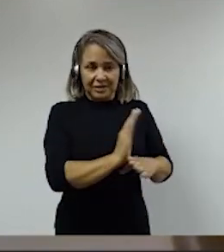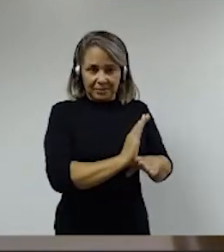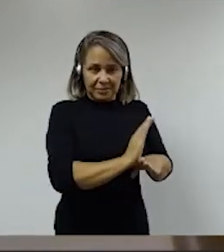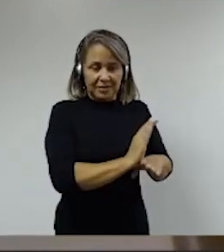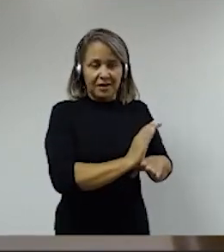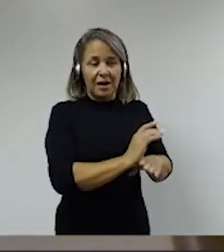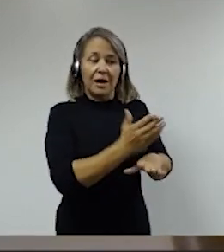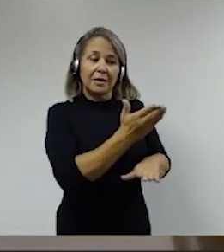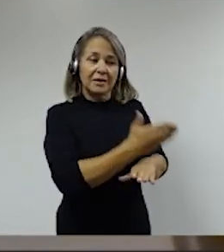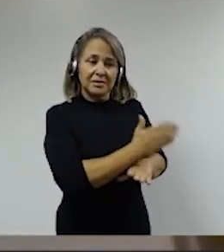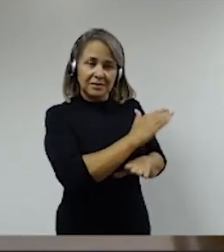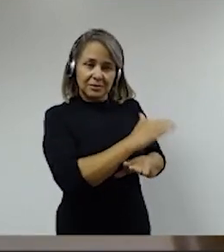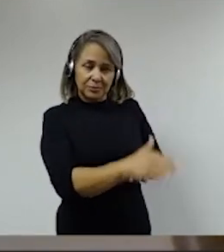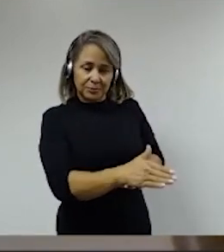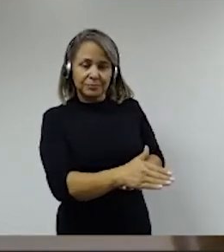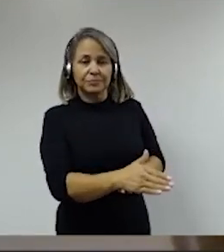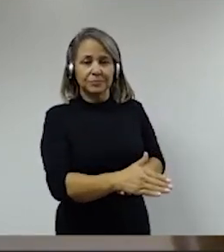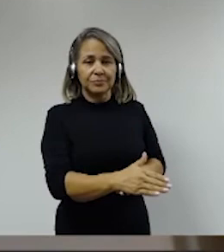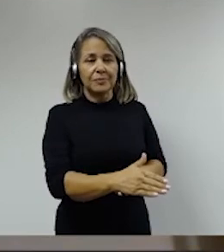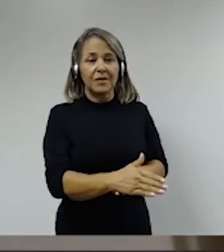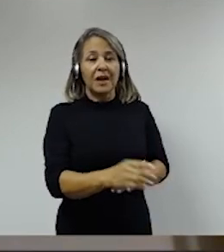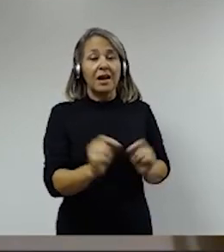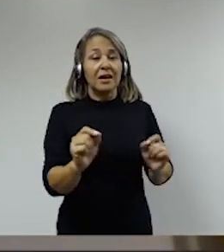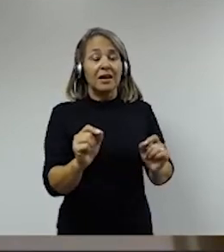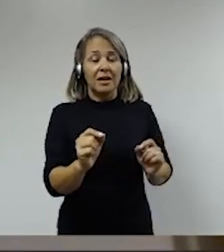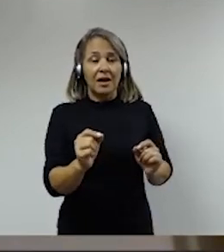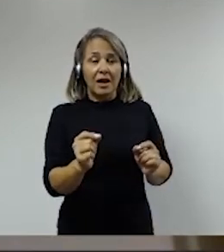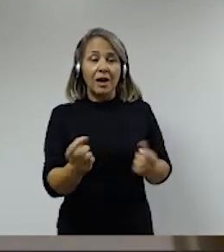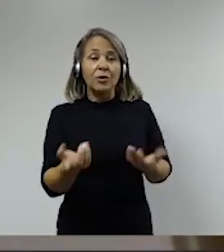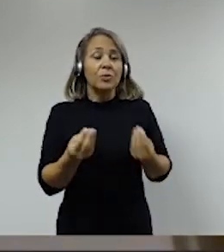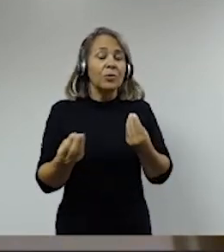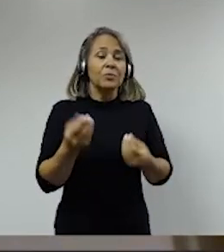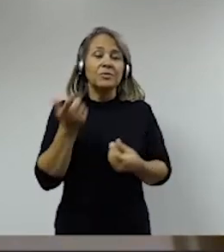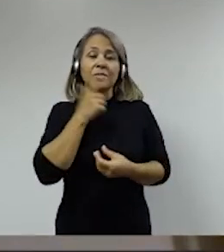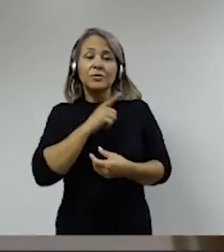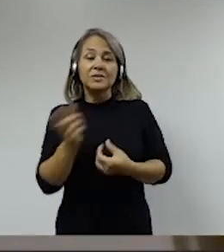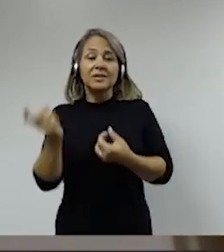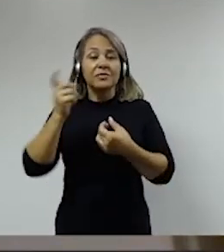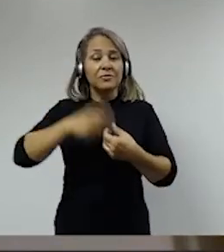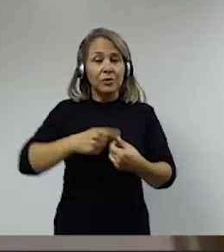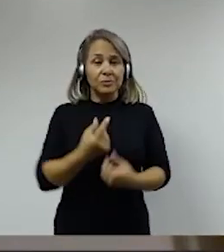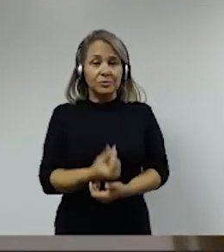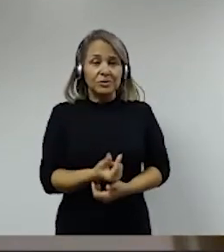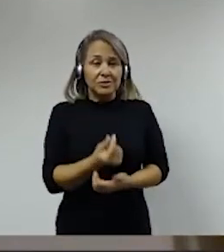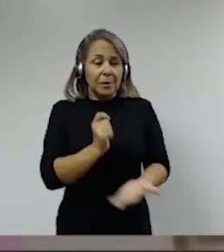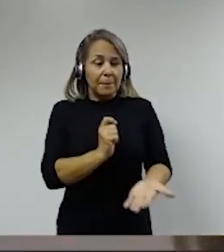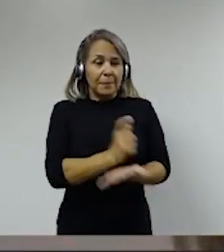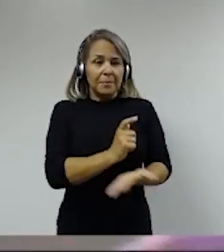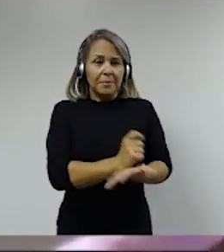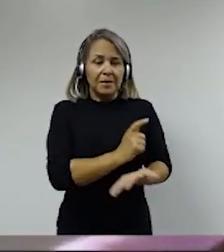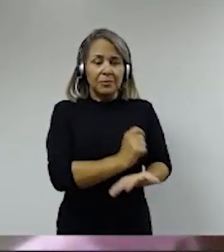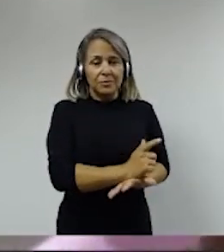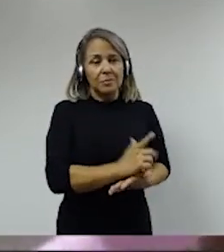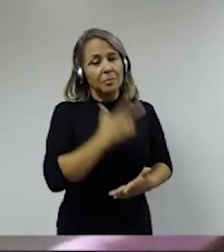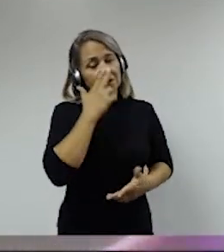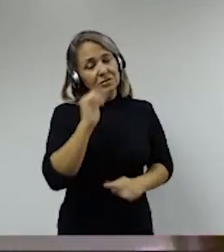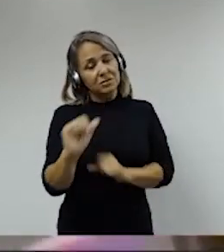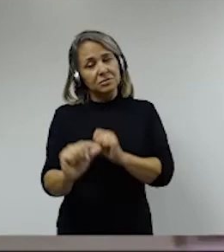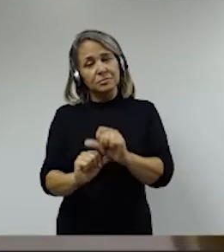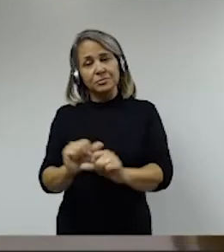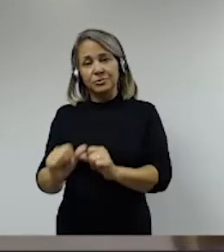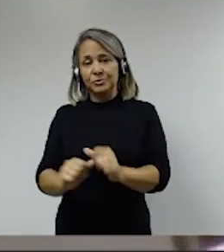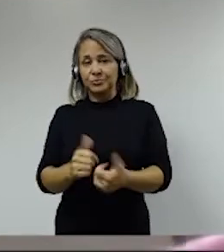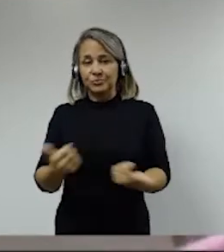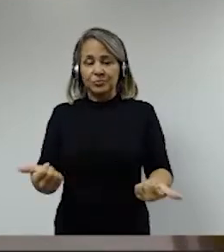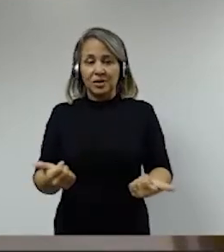tem um problema de que a expectativa de retorno de receita desses investimentos ela se modifica. Se eu não